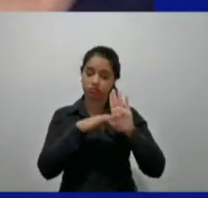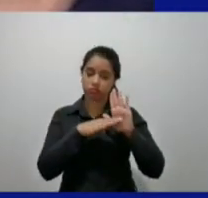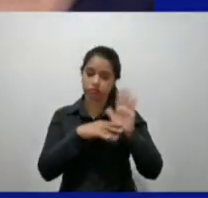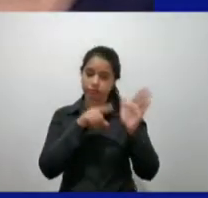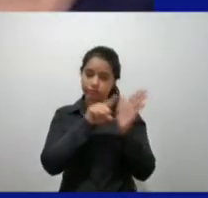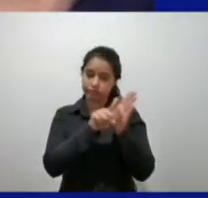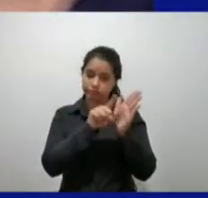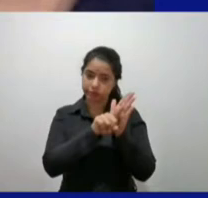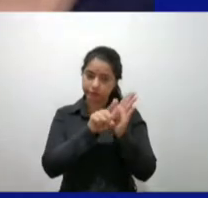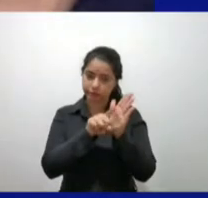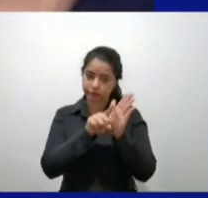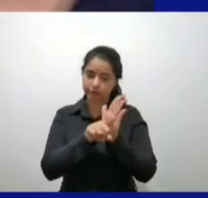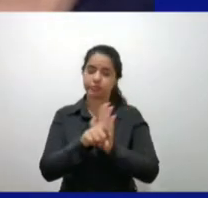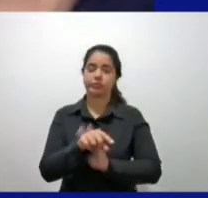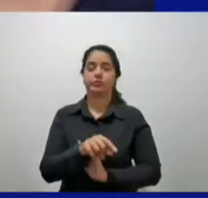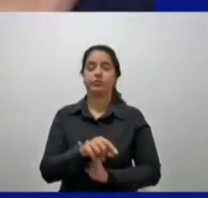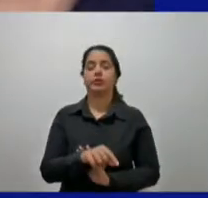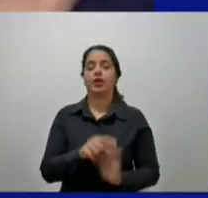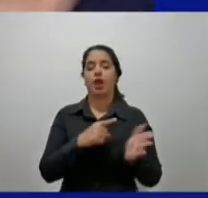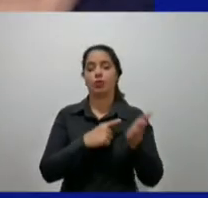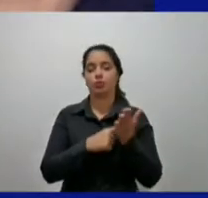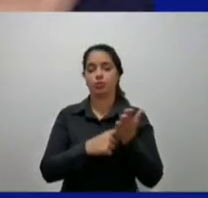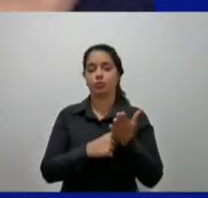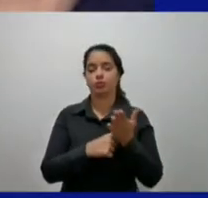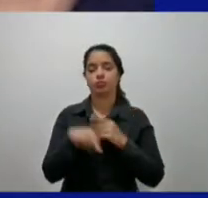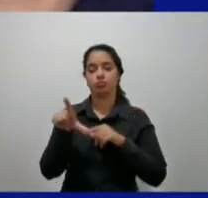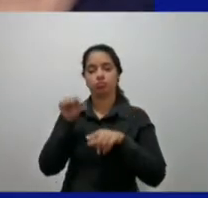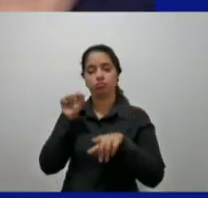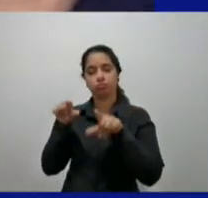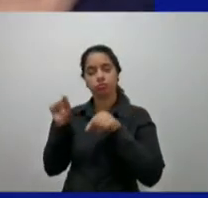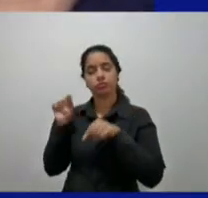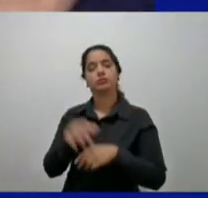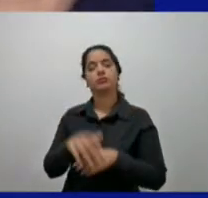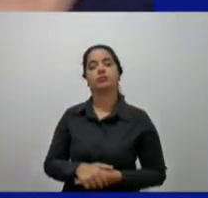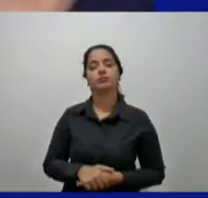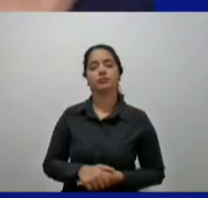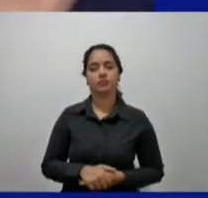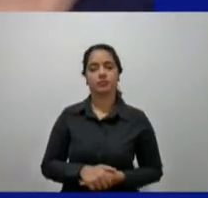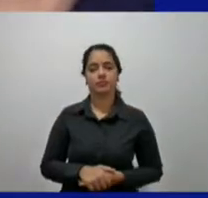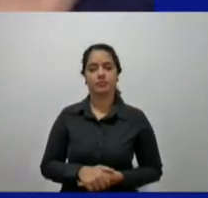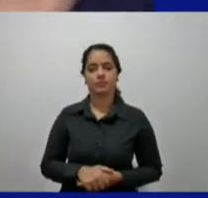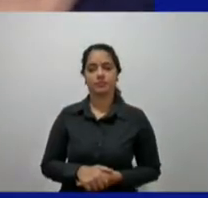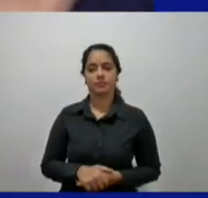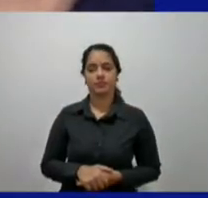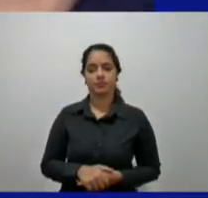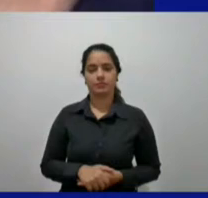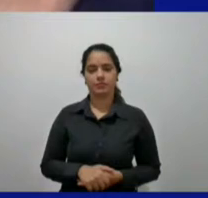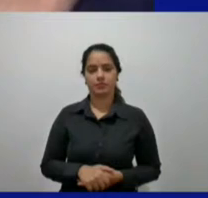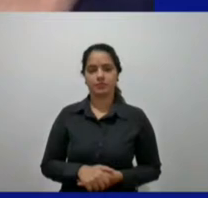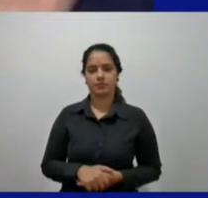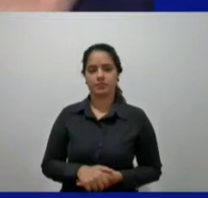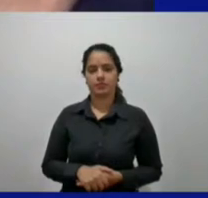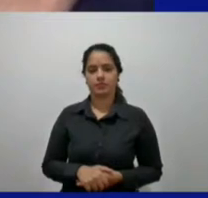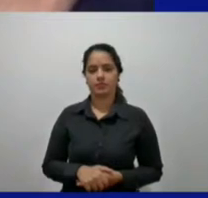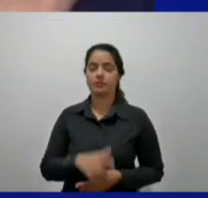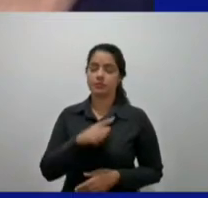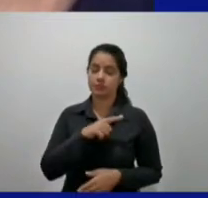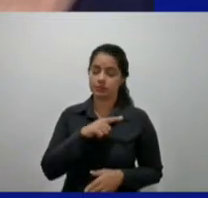né? Os pilotos de avião até hoje ainda fazem o checklist, né? Manual. Então, assim, a gente tem esse checklist,